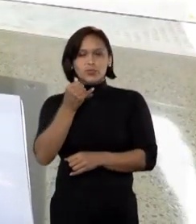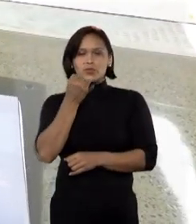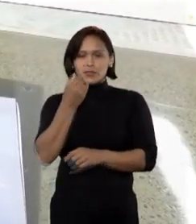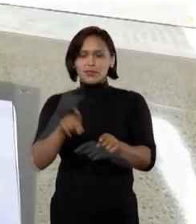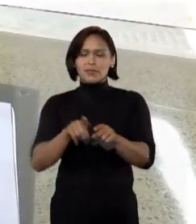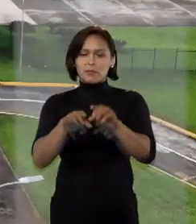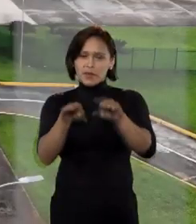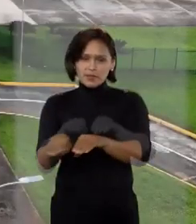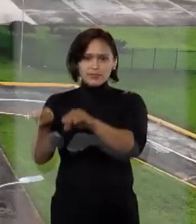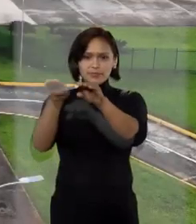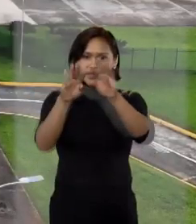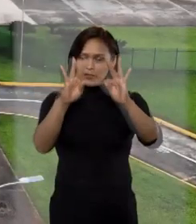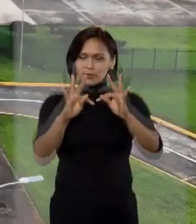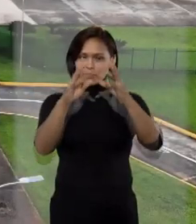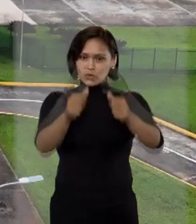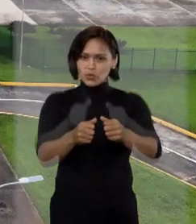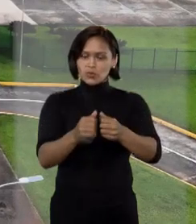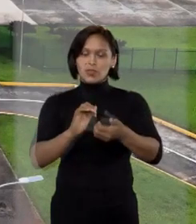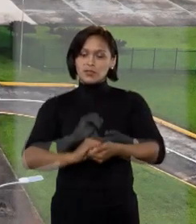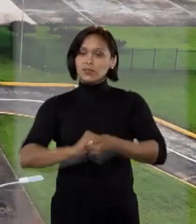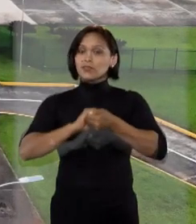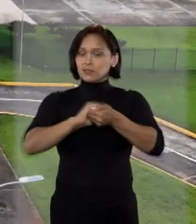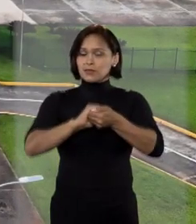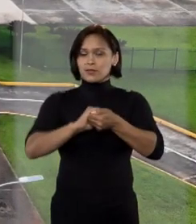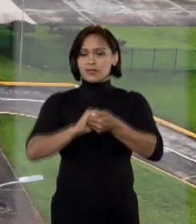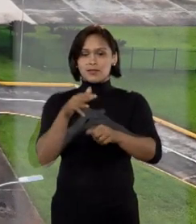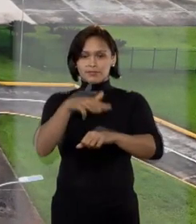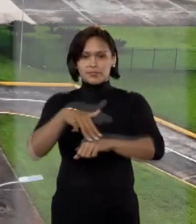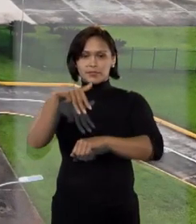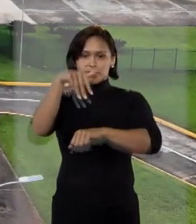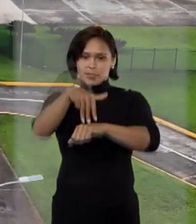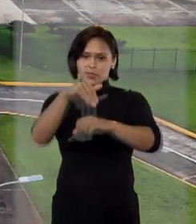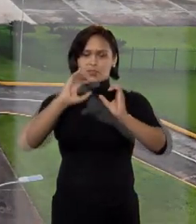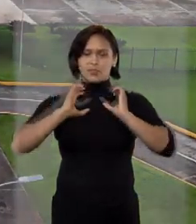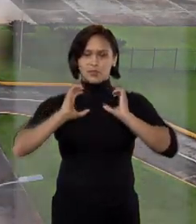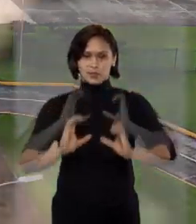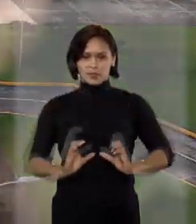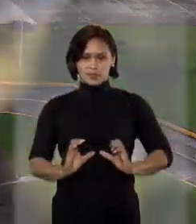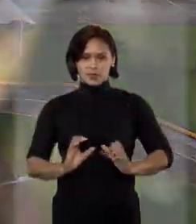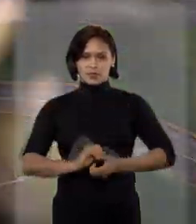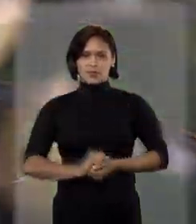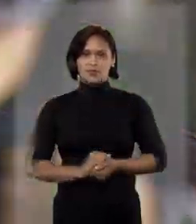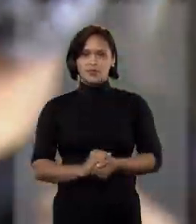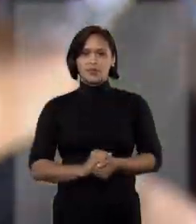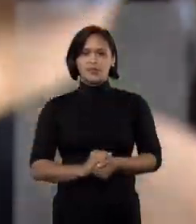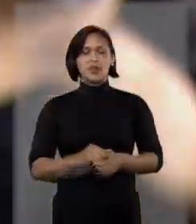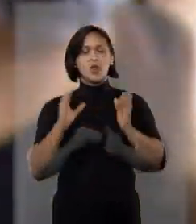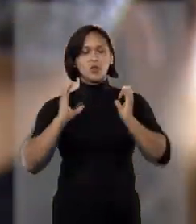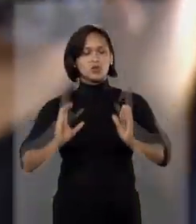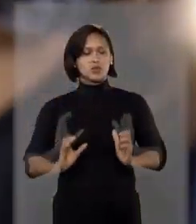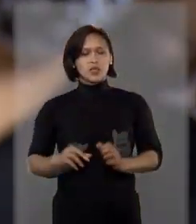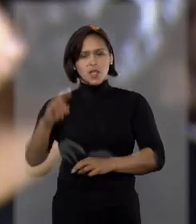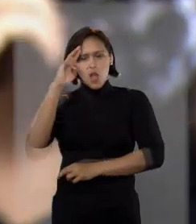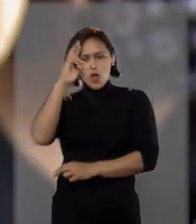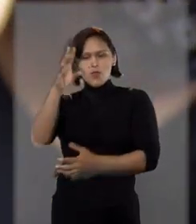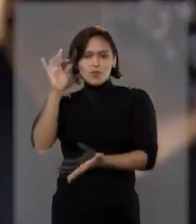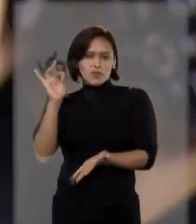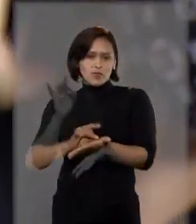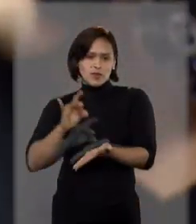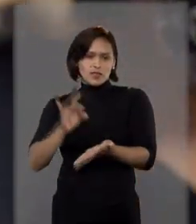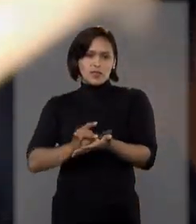e de igualdade para todos. De mãos dadas, magistratura e cidadania. O cidadão é o